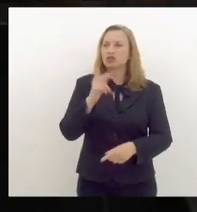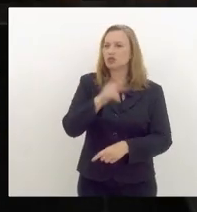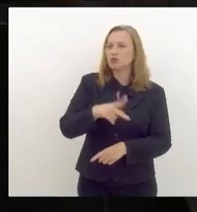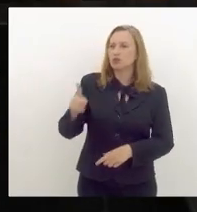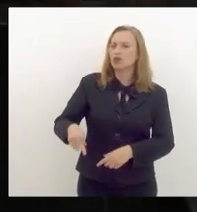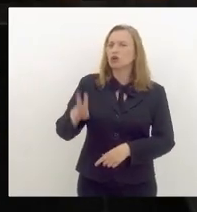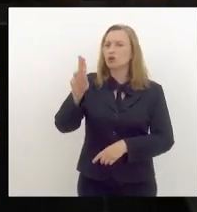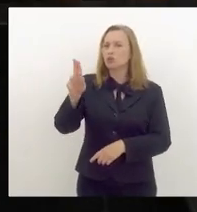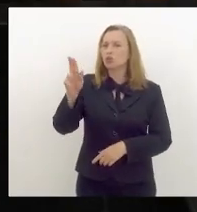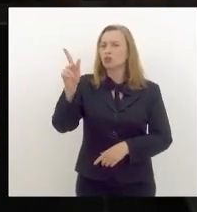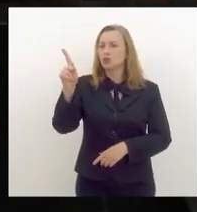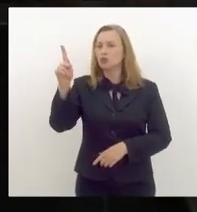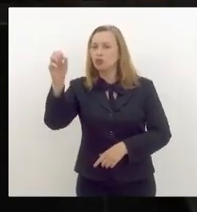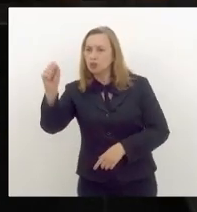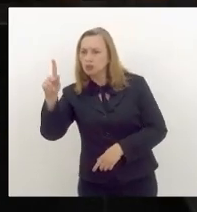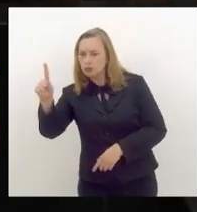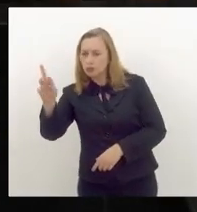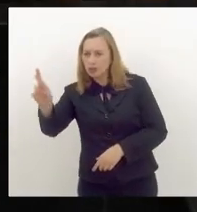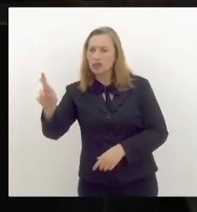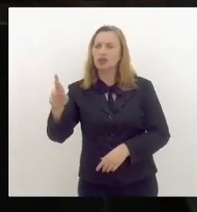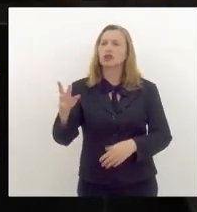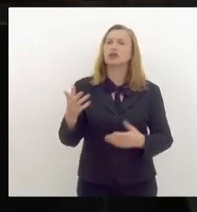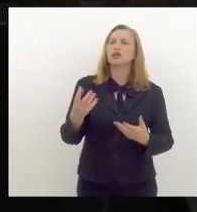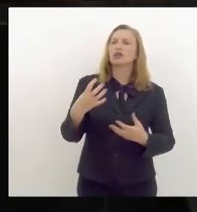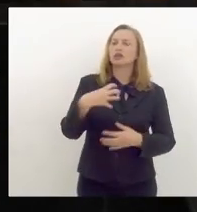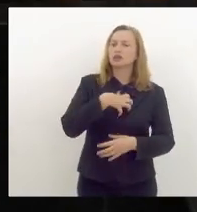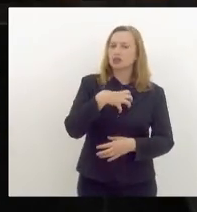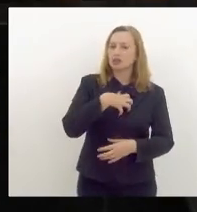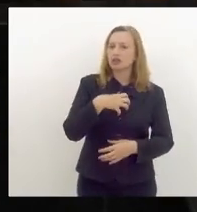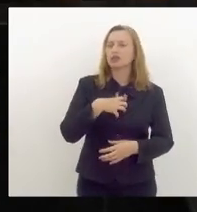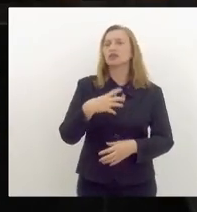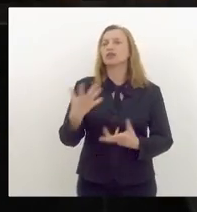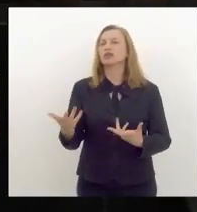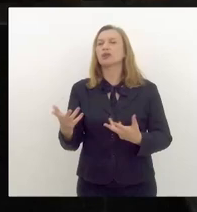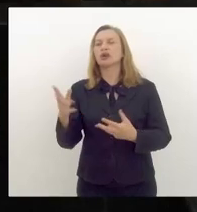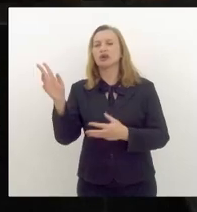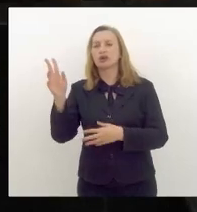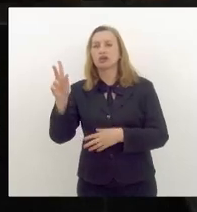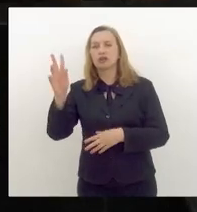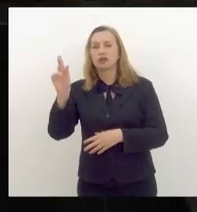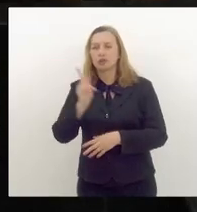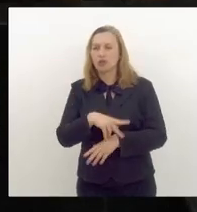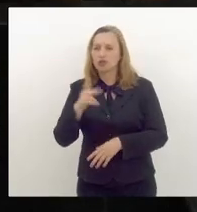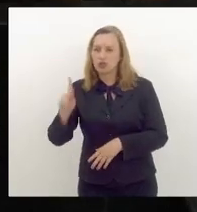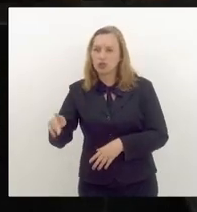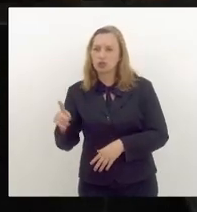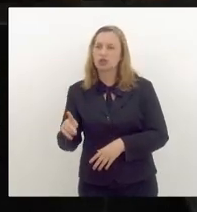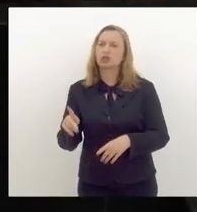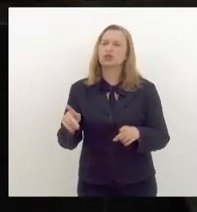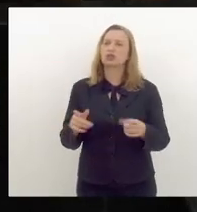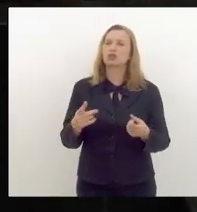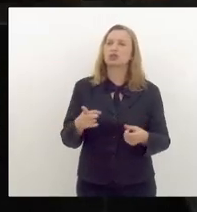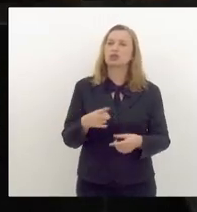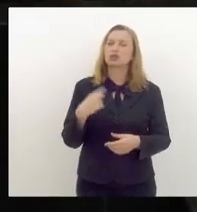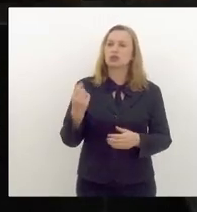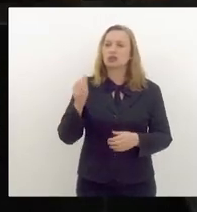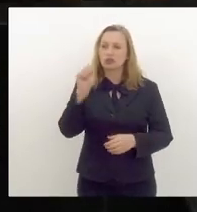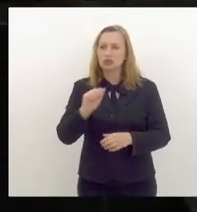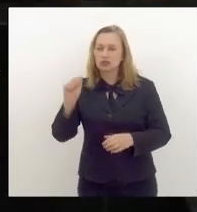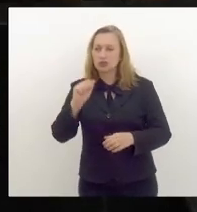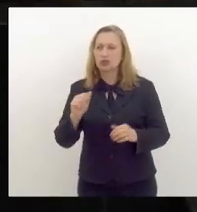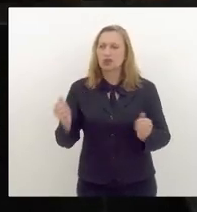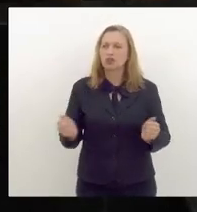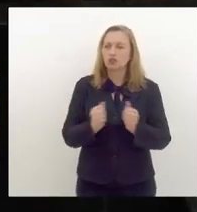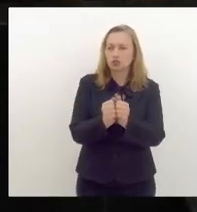professora da USP com uma professora da Universidade Federal da Bahia sob a coordenação da psicóloga Carla felows que da nossa Assessoria e